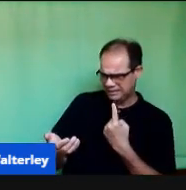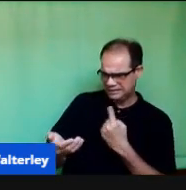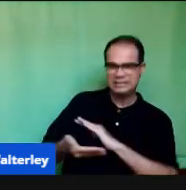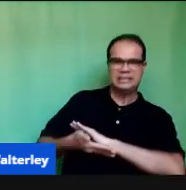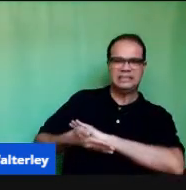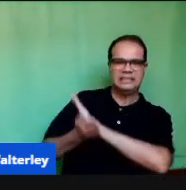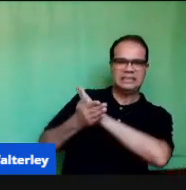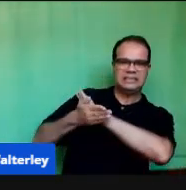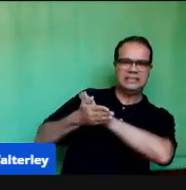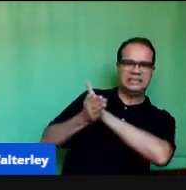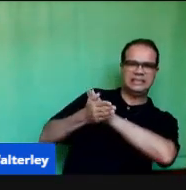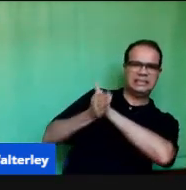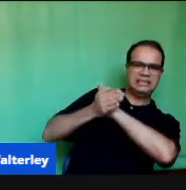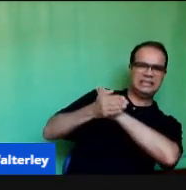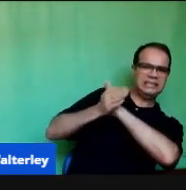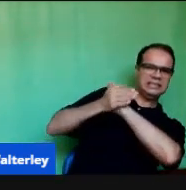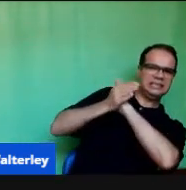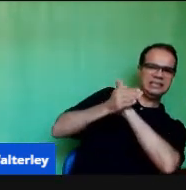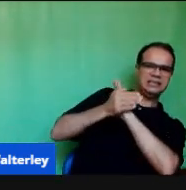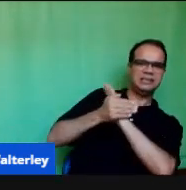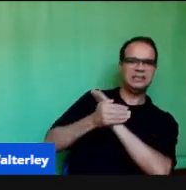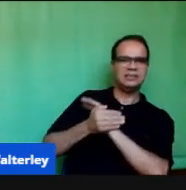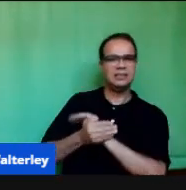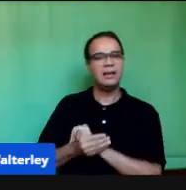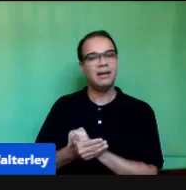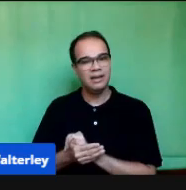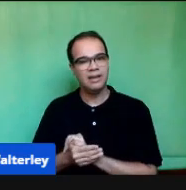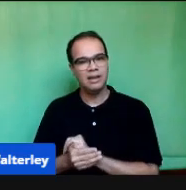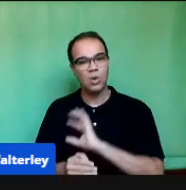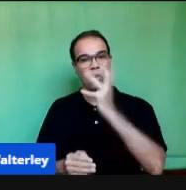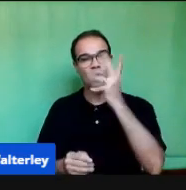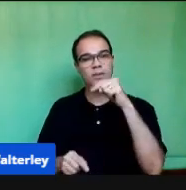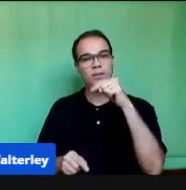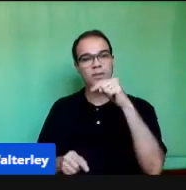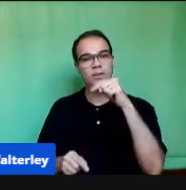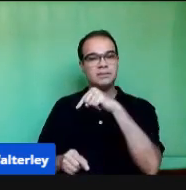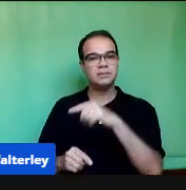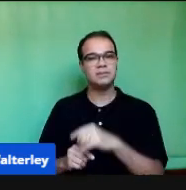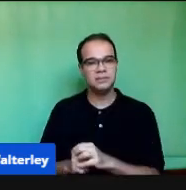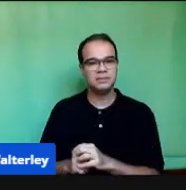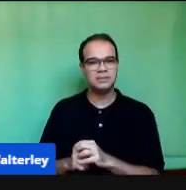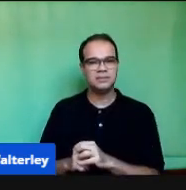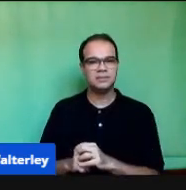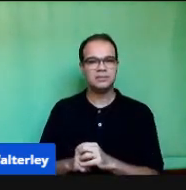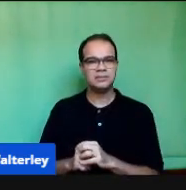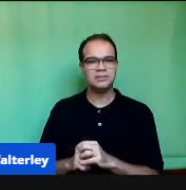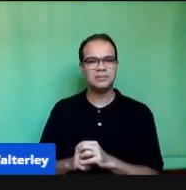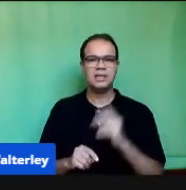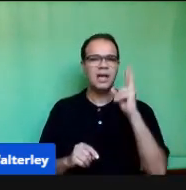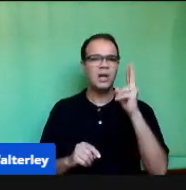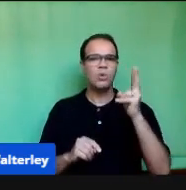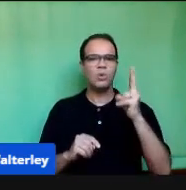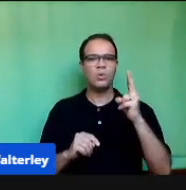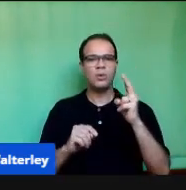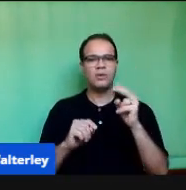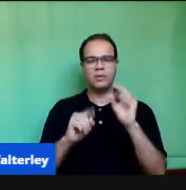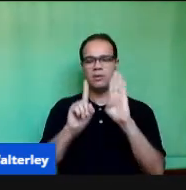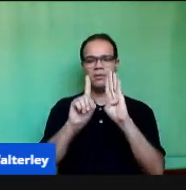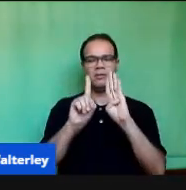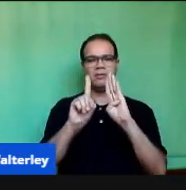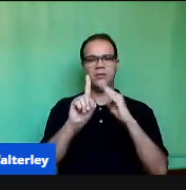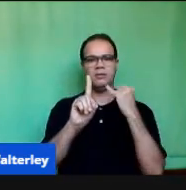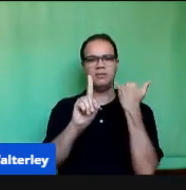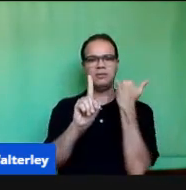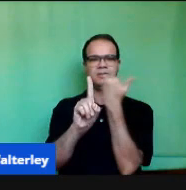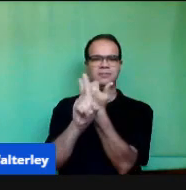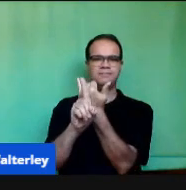a LGBTfobia, ela acontece nesses espaços online e isso tem a ver com a escola também. Não é porque não está numa